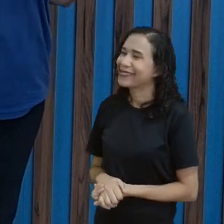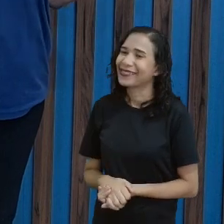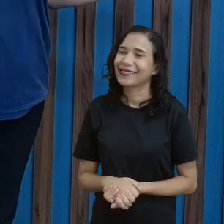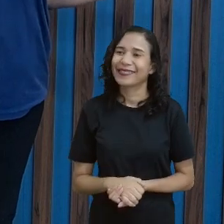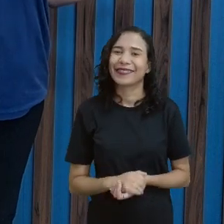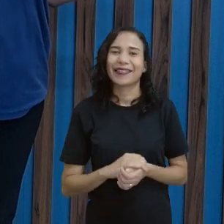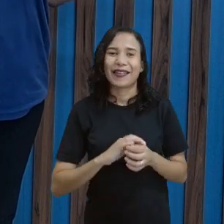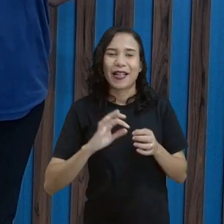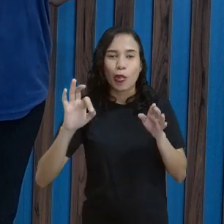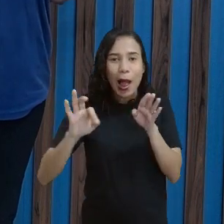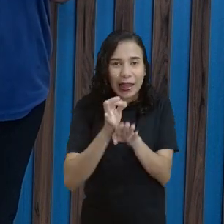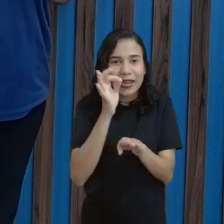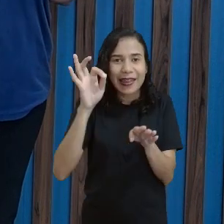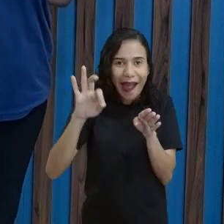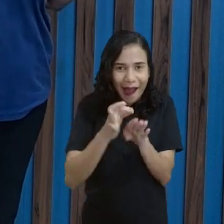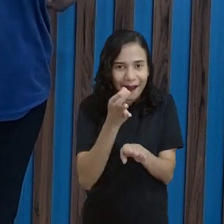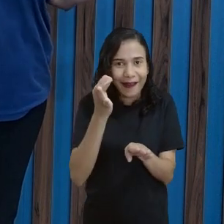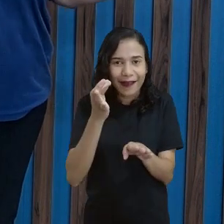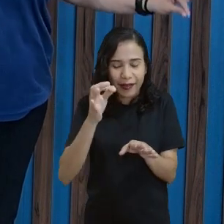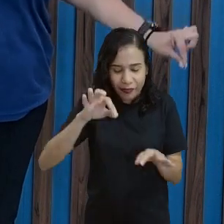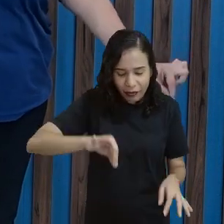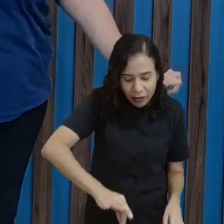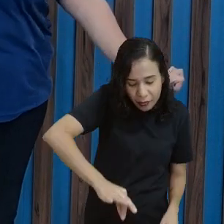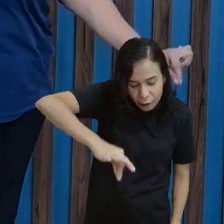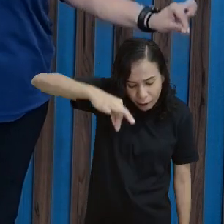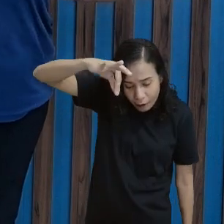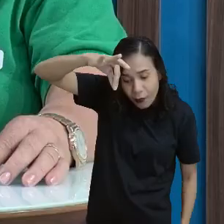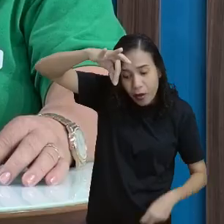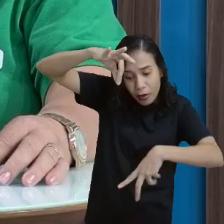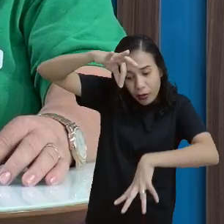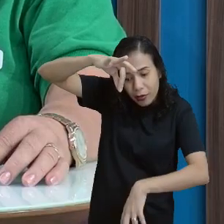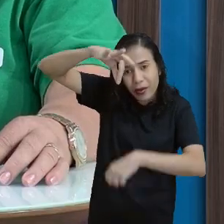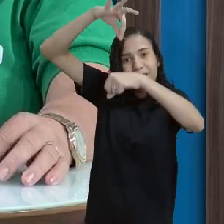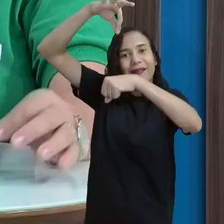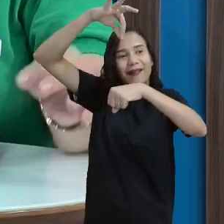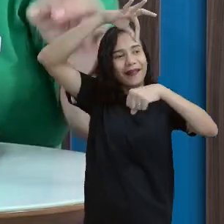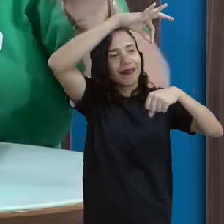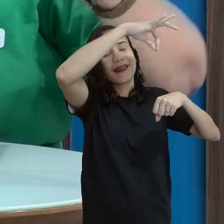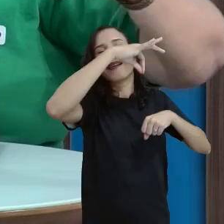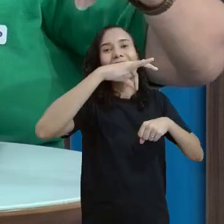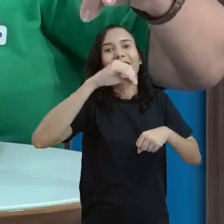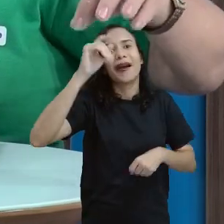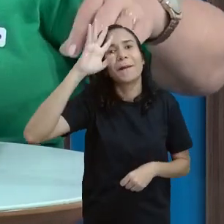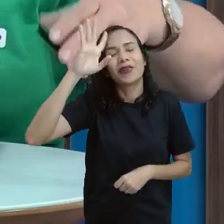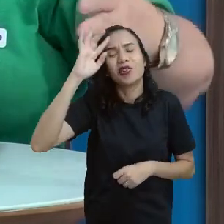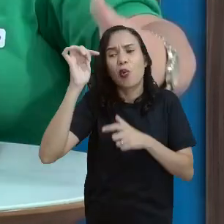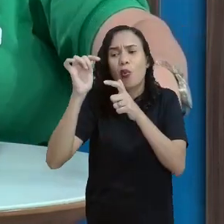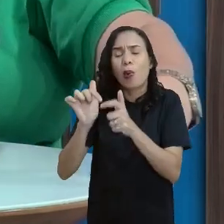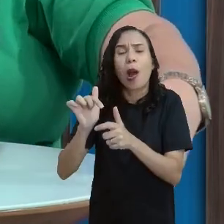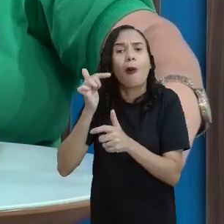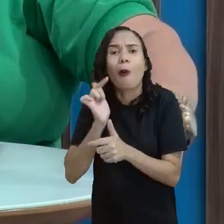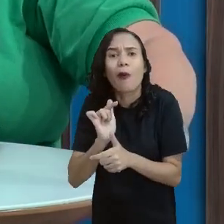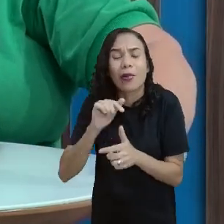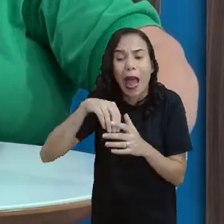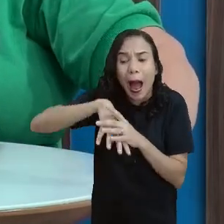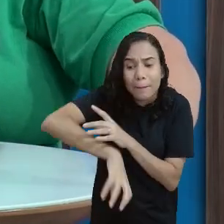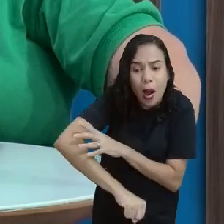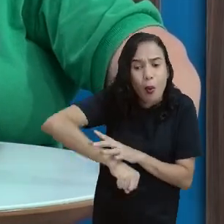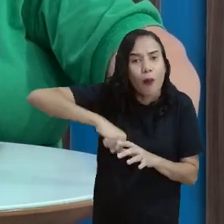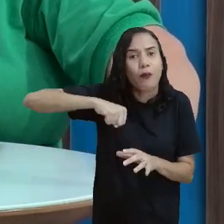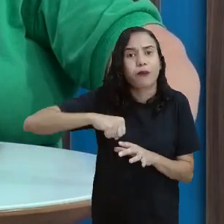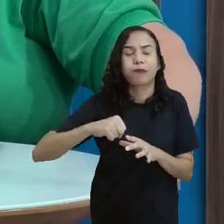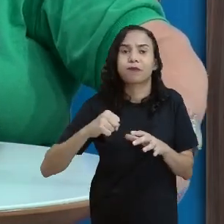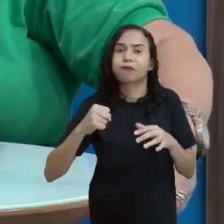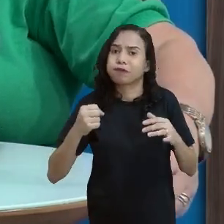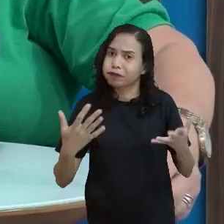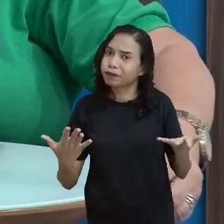numa linha, né? E aí a outra cai no chão, você só joga assim, ó. Imagina que ela caiu Já num vem. lugar que eu não posso colocar a mão para ir buscar.